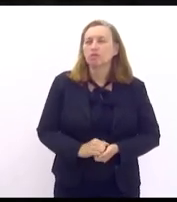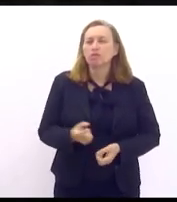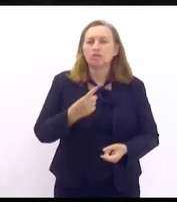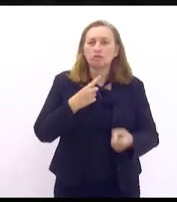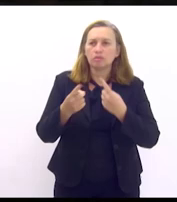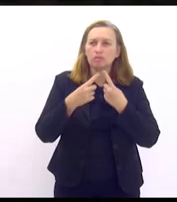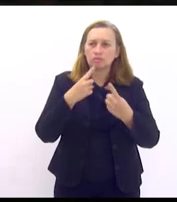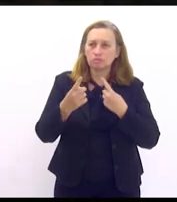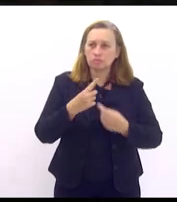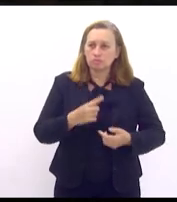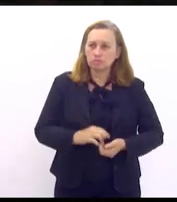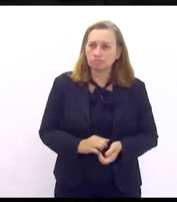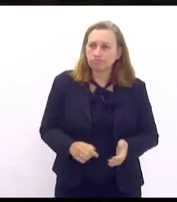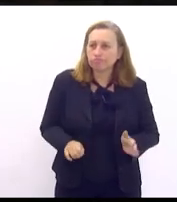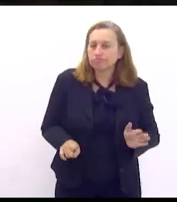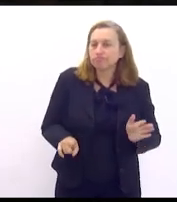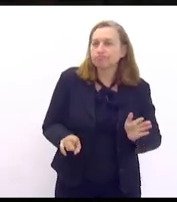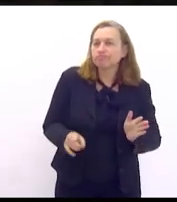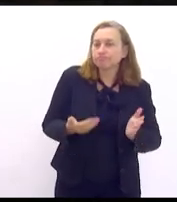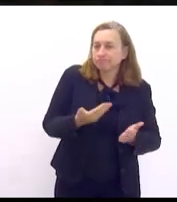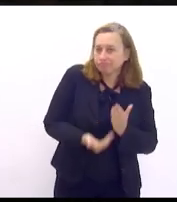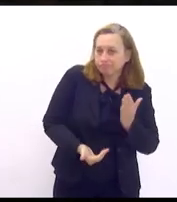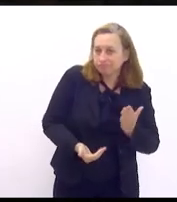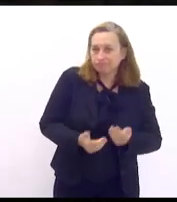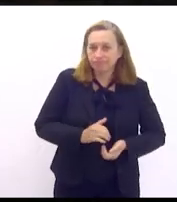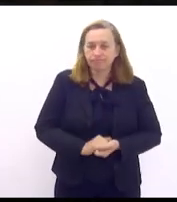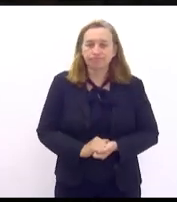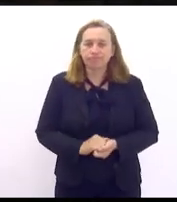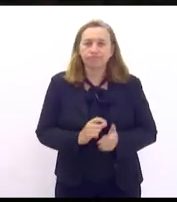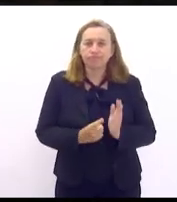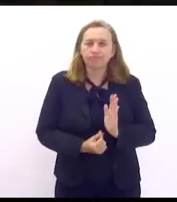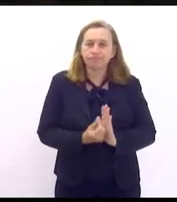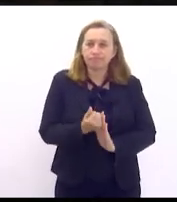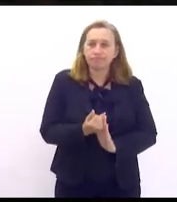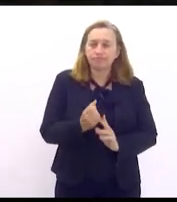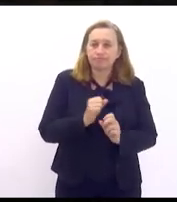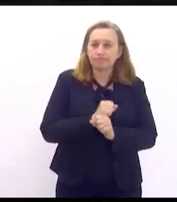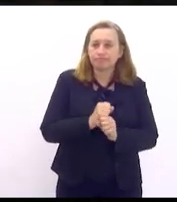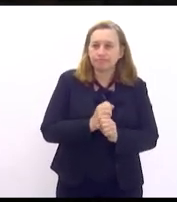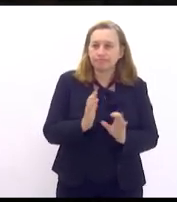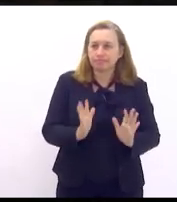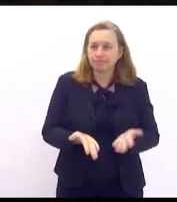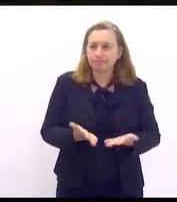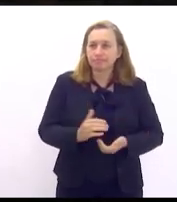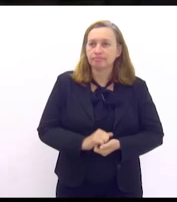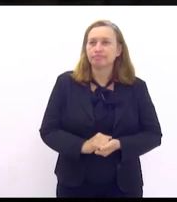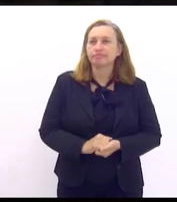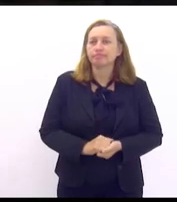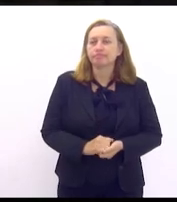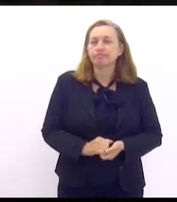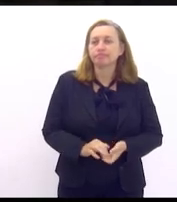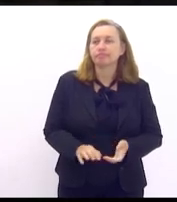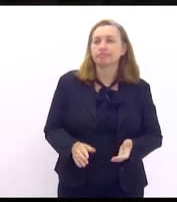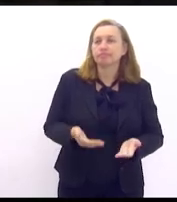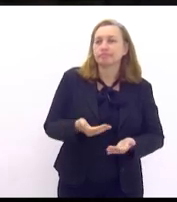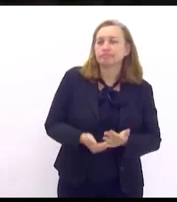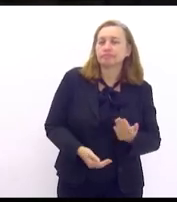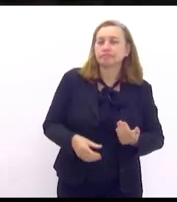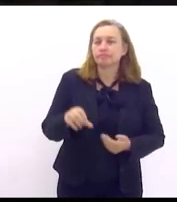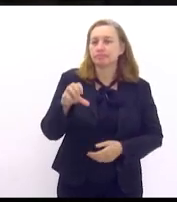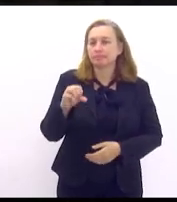discutindo déficit. Se o orçamento desse ano já vai ser deficitário em